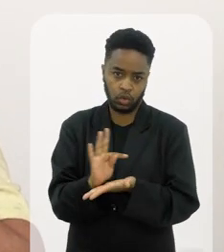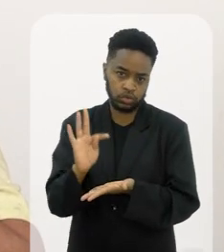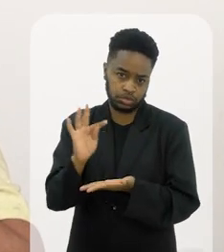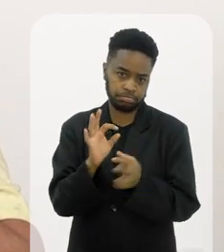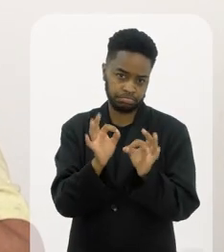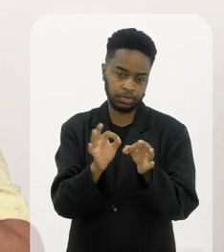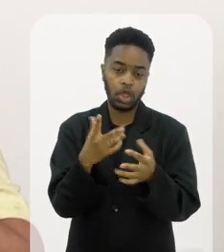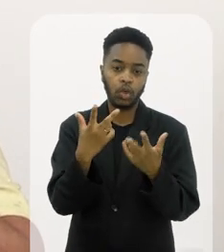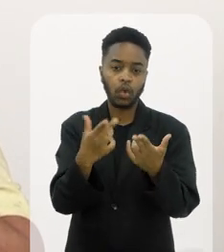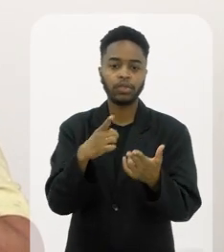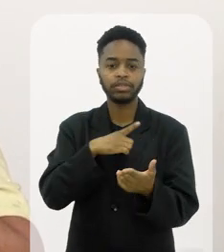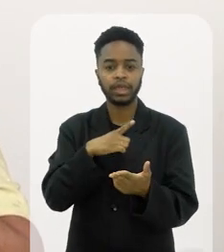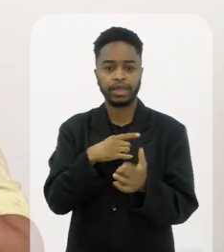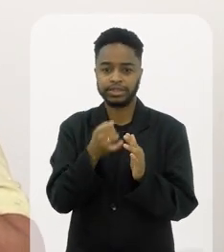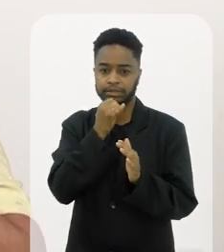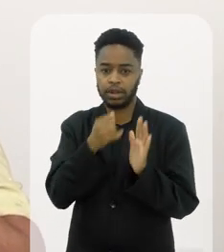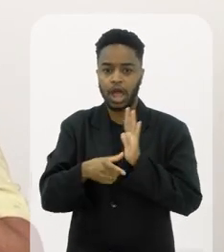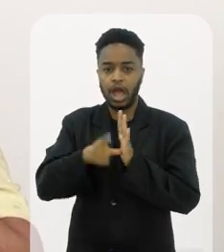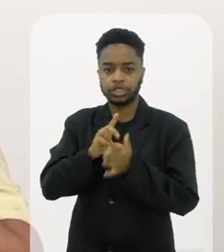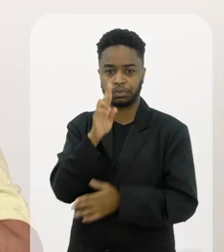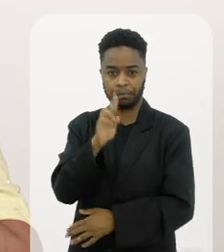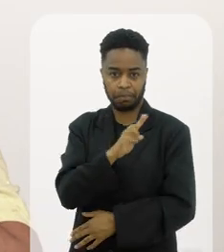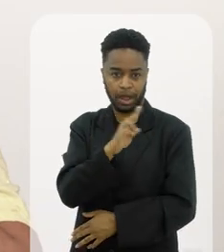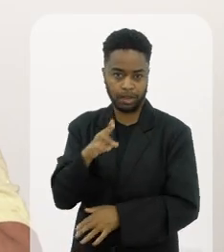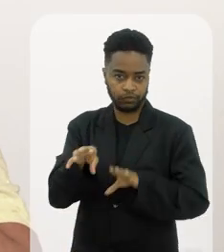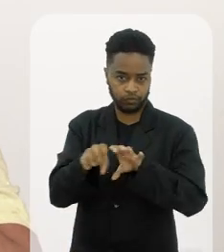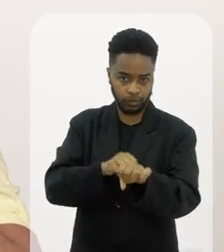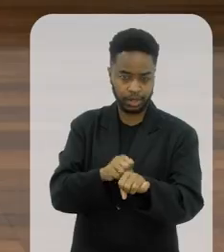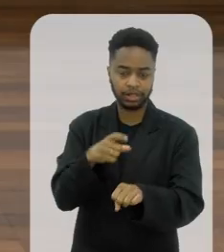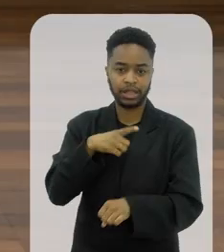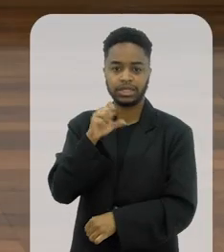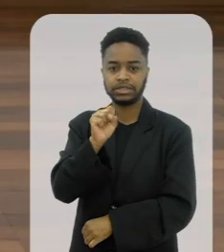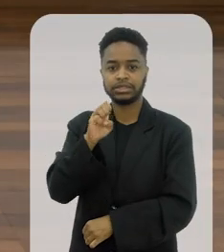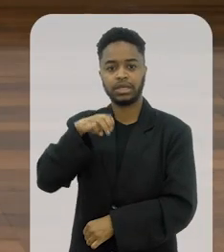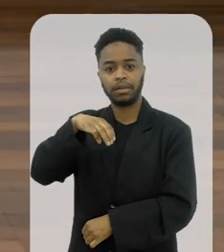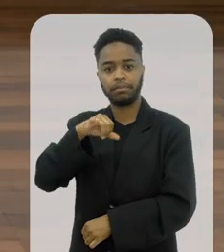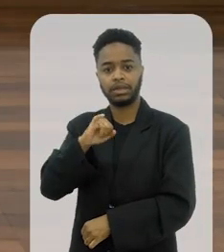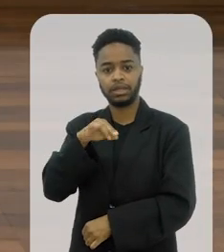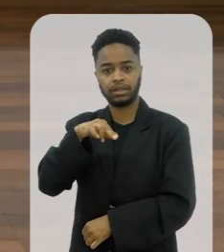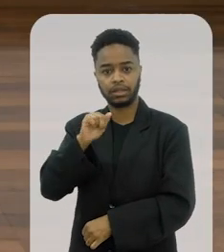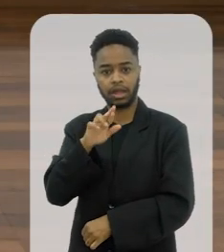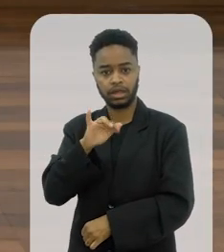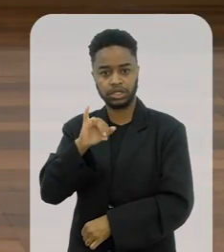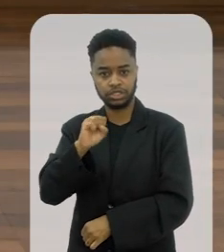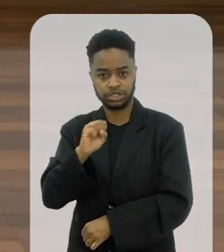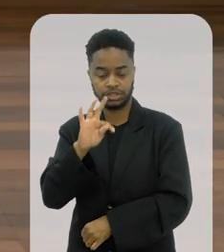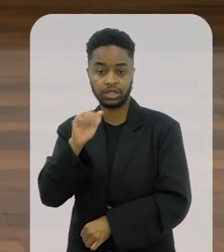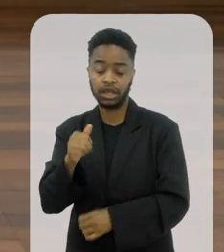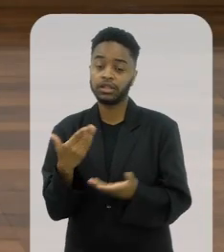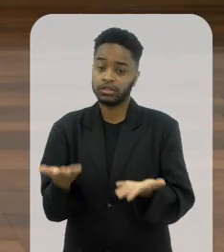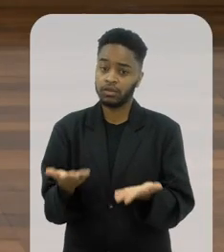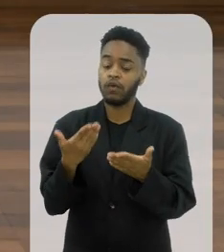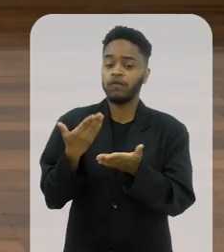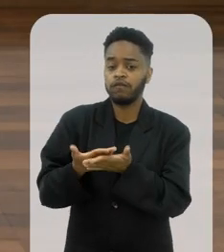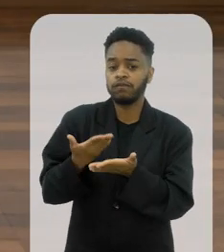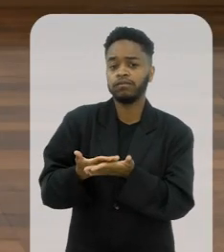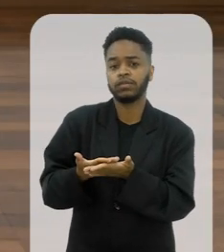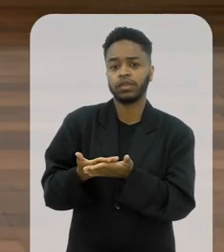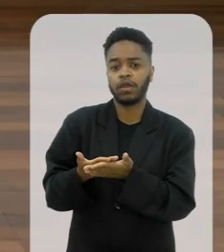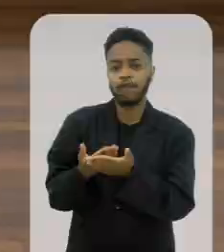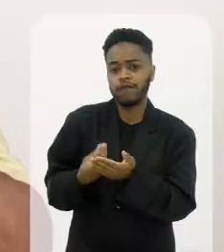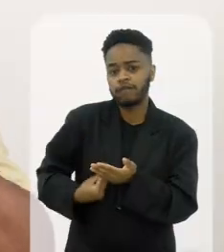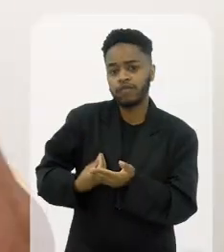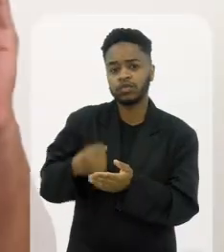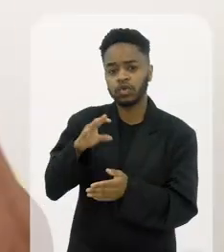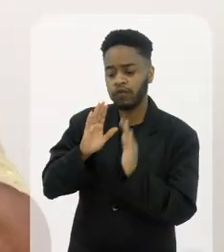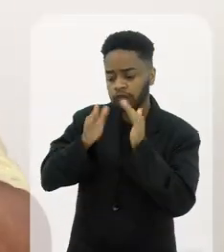estudante da teologia, uhum. como a gente tem antes de ser padre, os... Como é que os chama? Seminaristas. Os seminaristas. Então levam vida